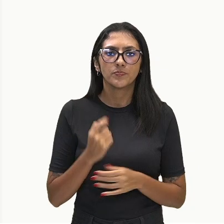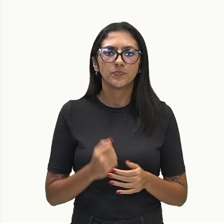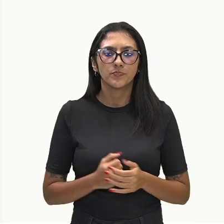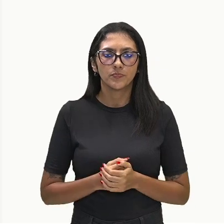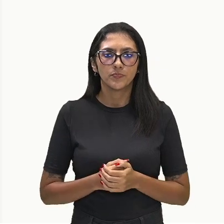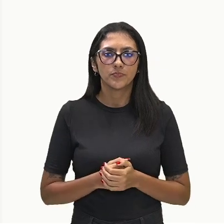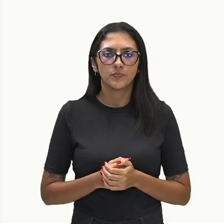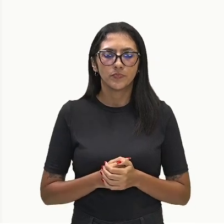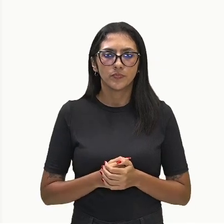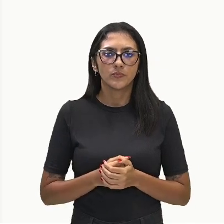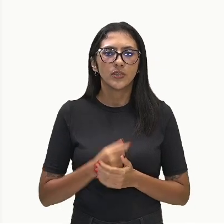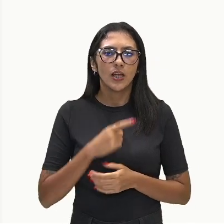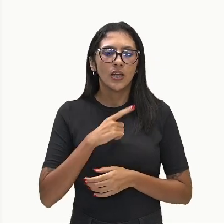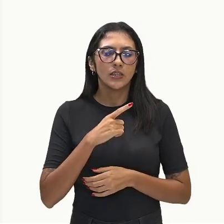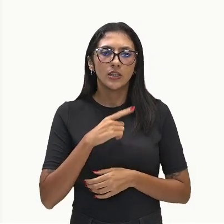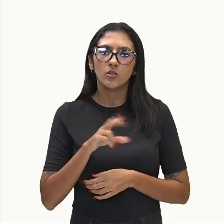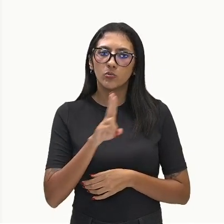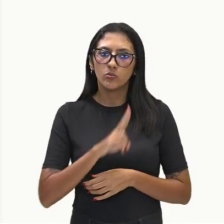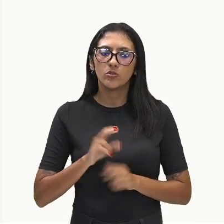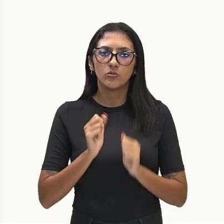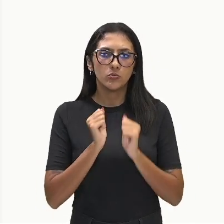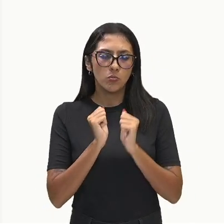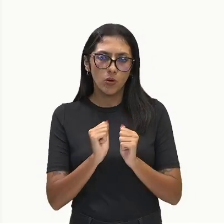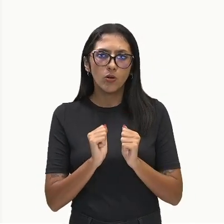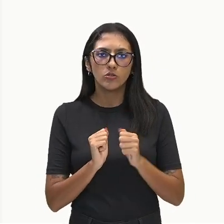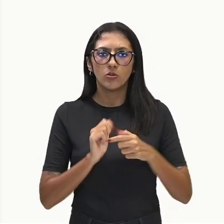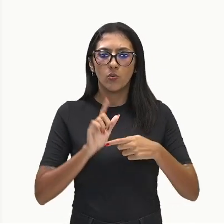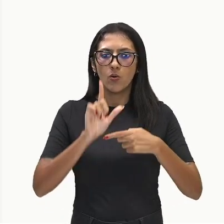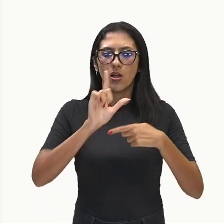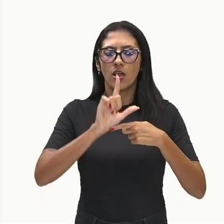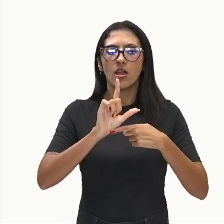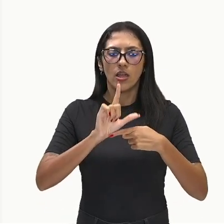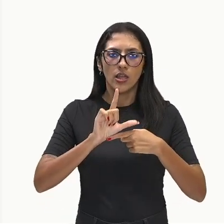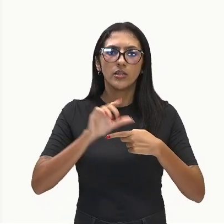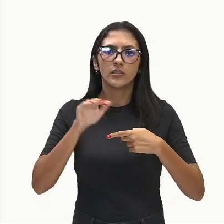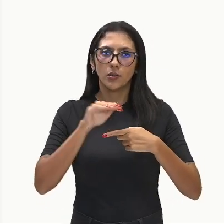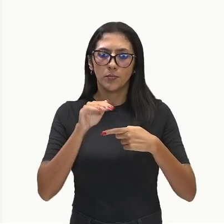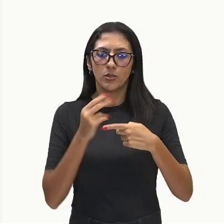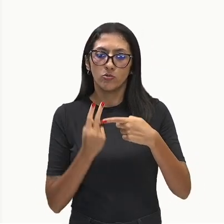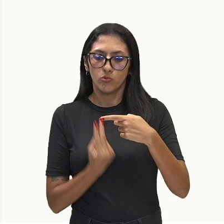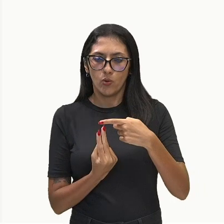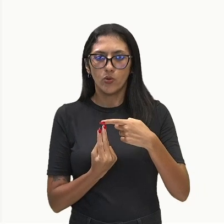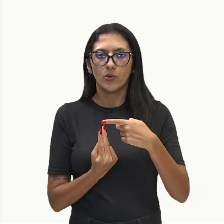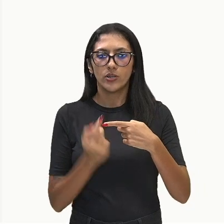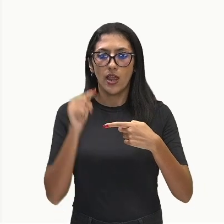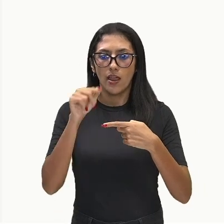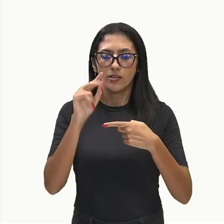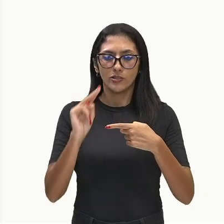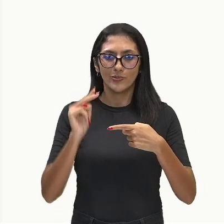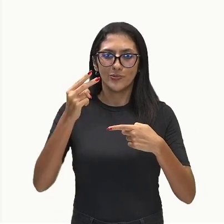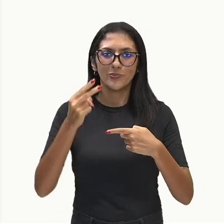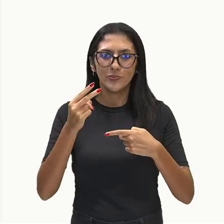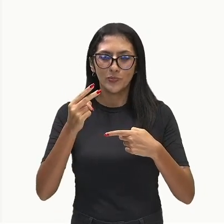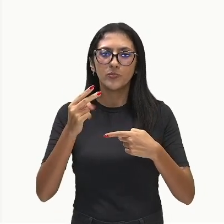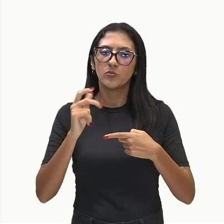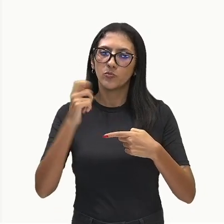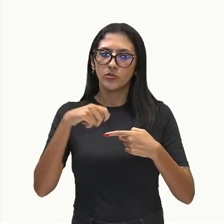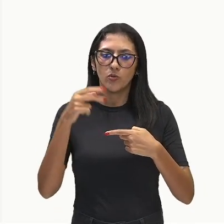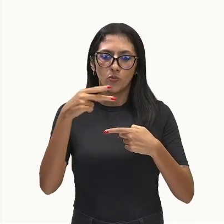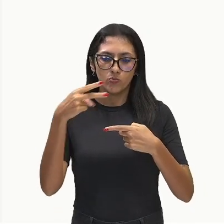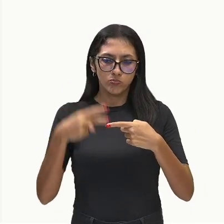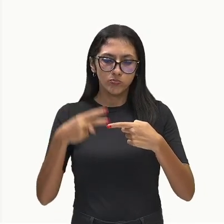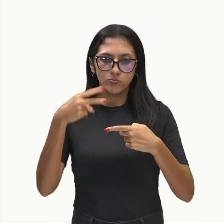ele vale tanto para o L quanto para o 2. Então, L sobre 2